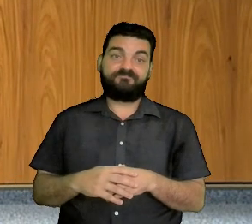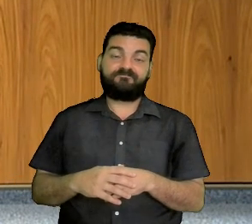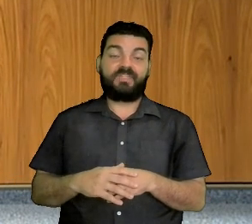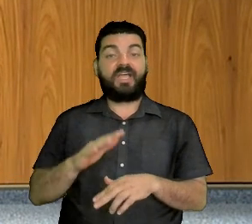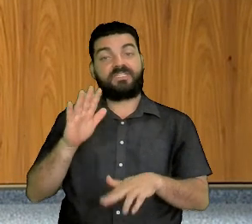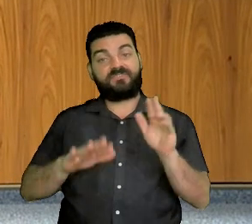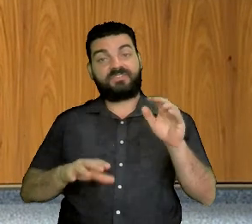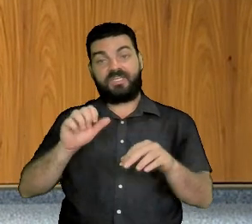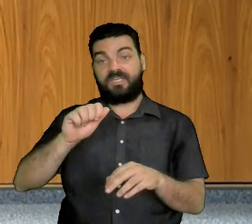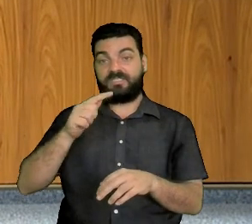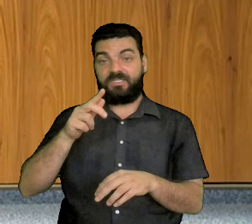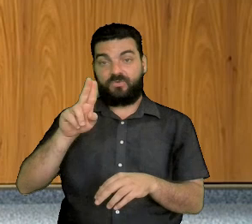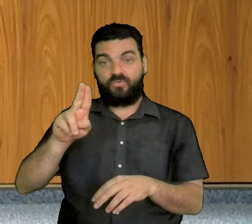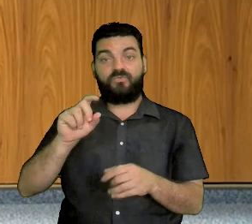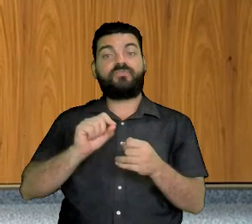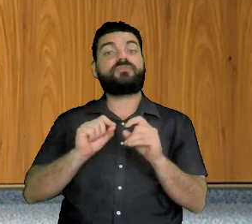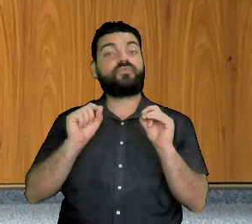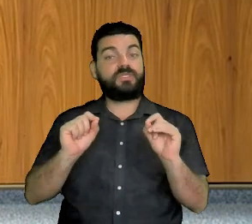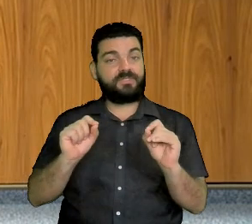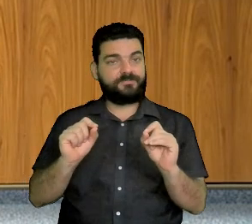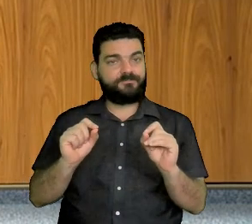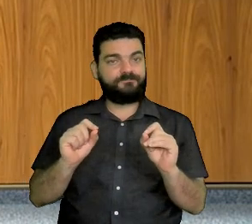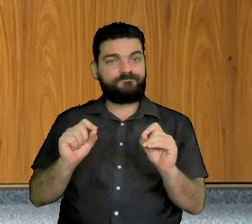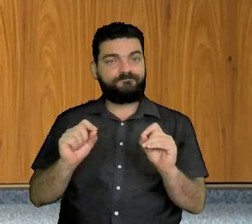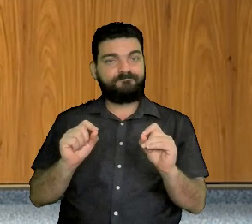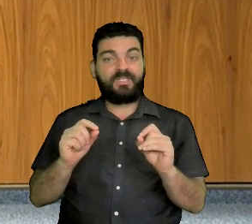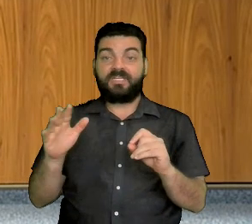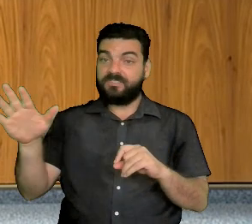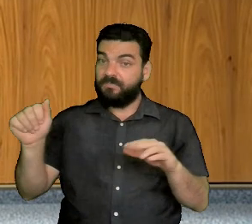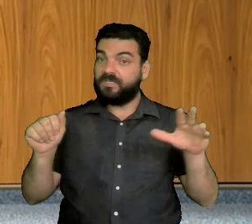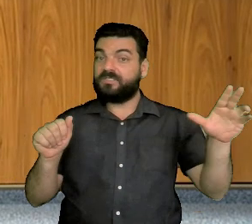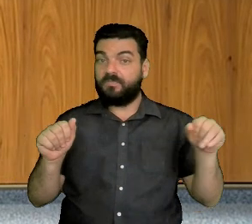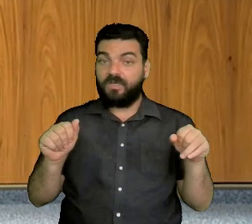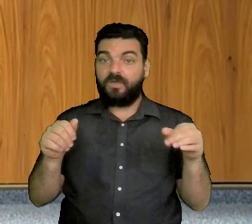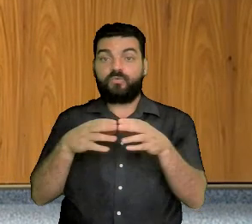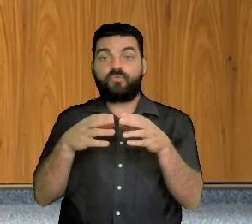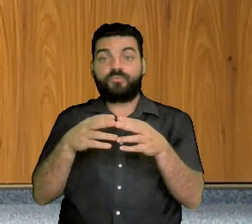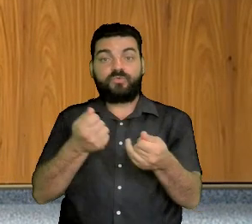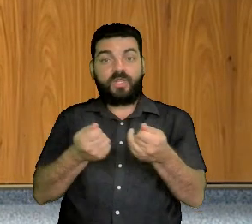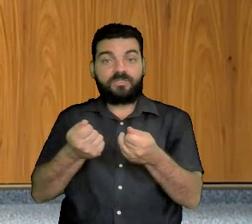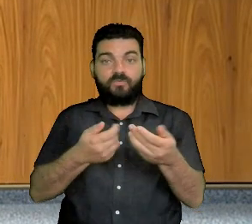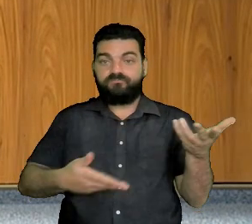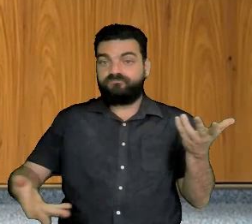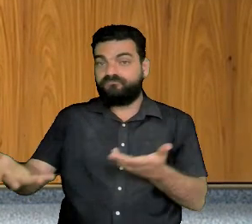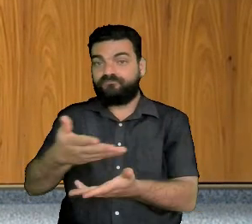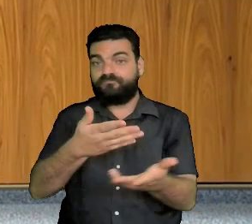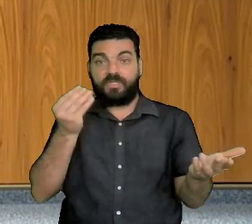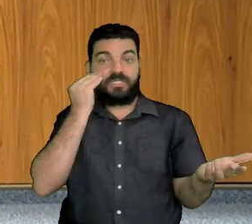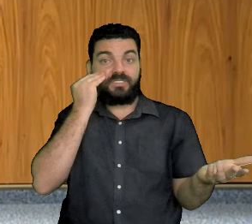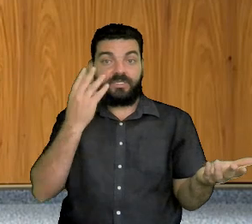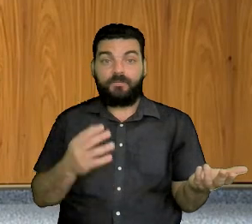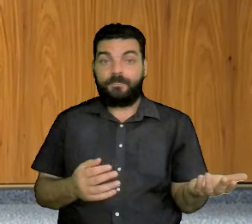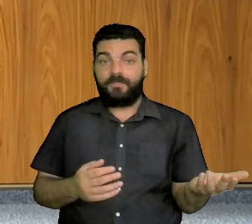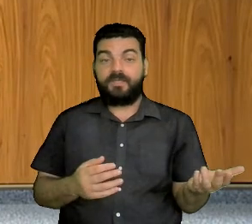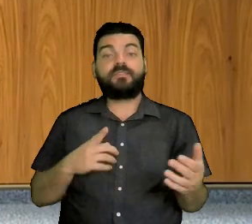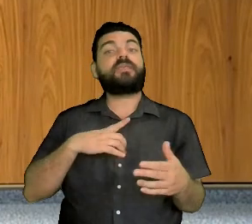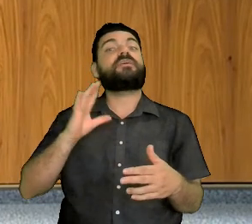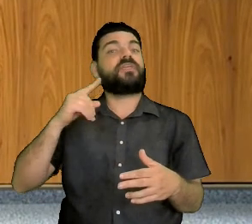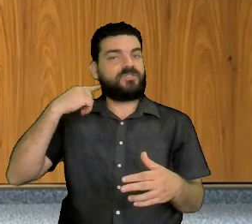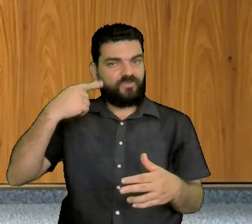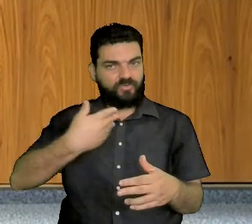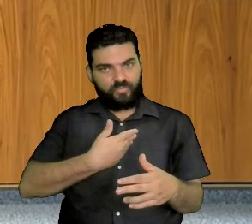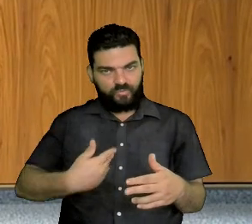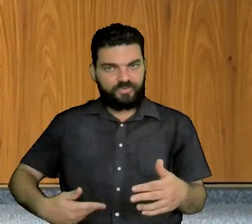na AGU, será possível a provocação da Câmara de Conciliação e Arbitragem, em que nós temos advogados